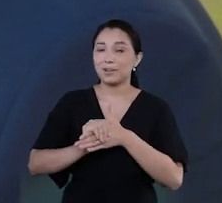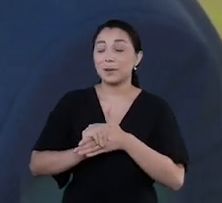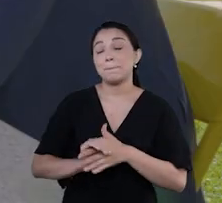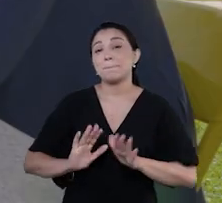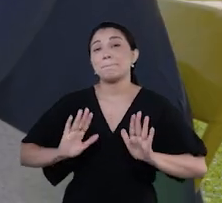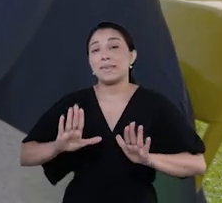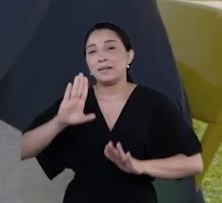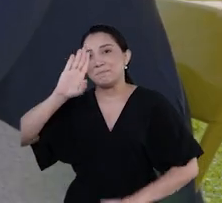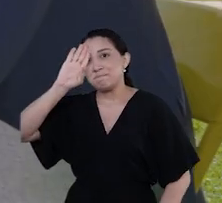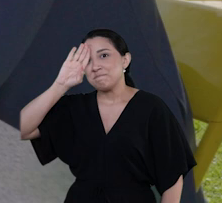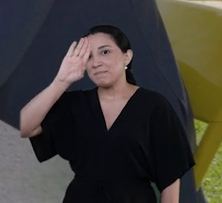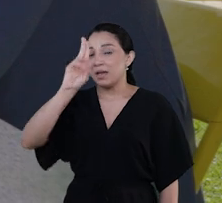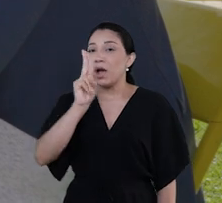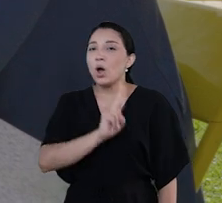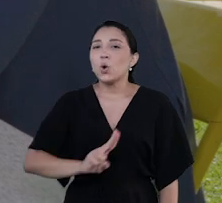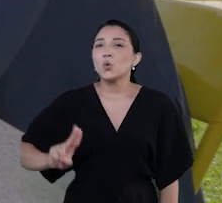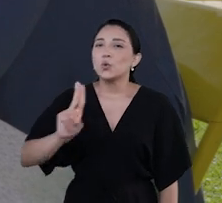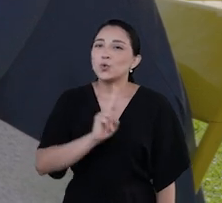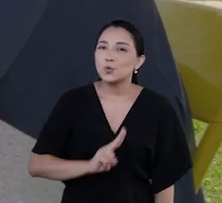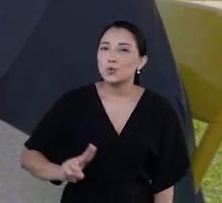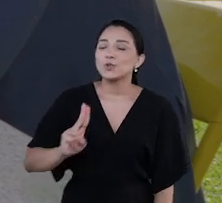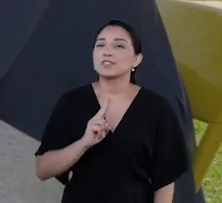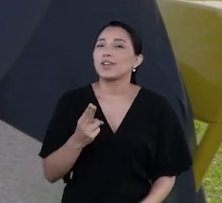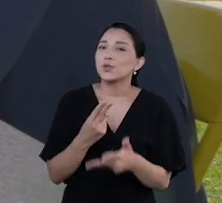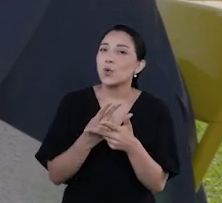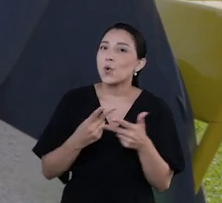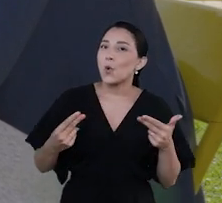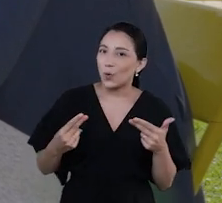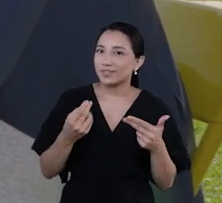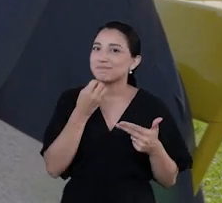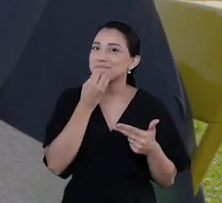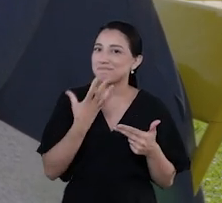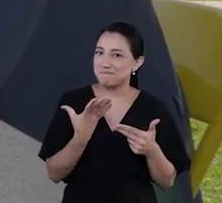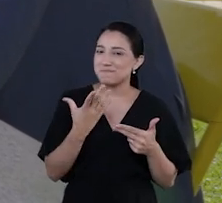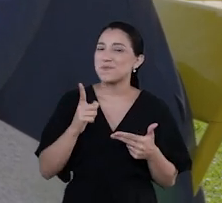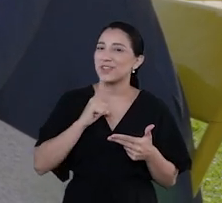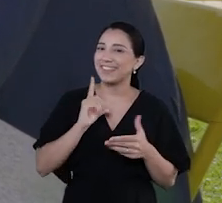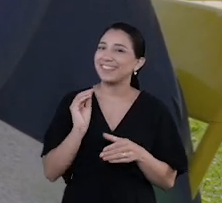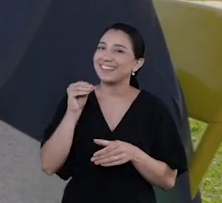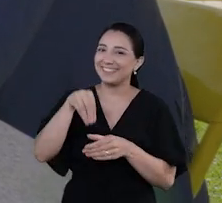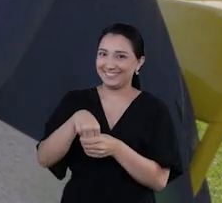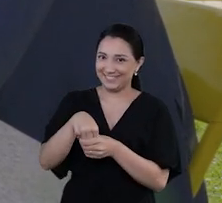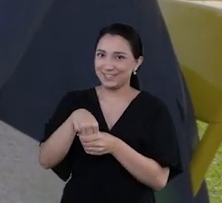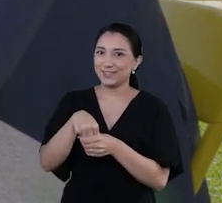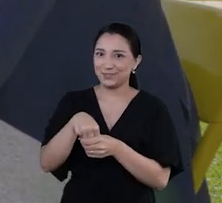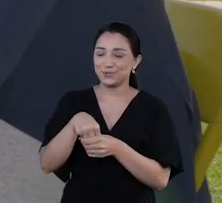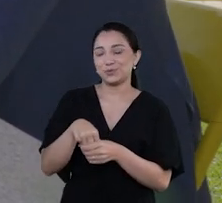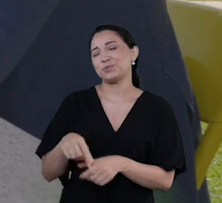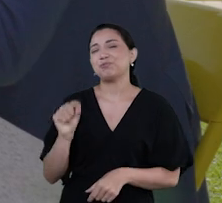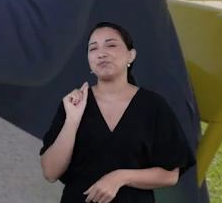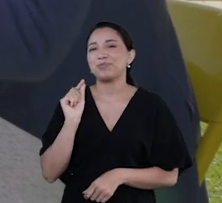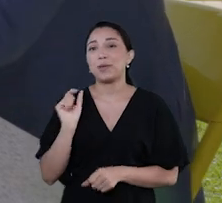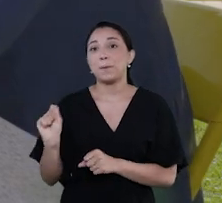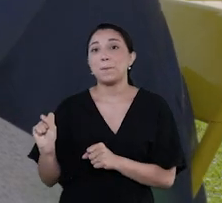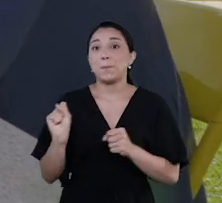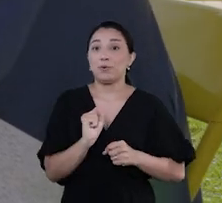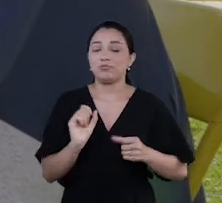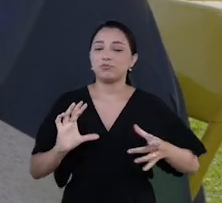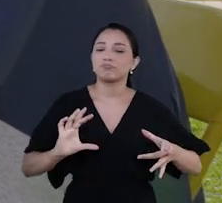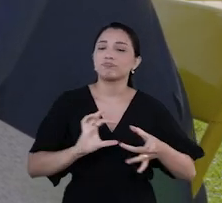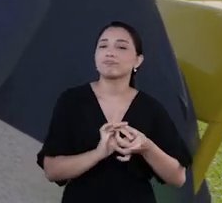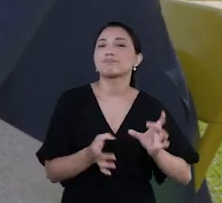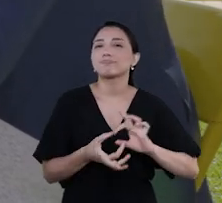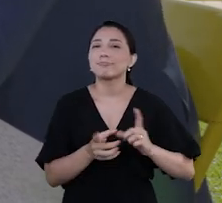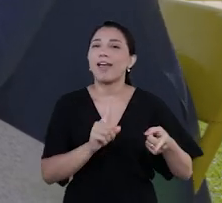rede tem Ou pelo menos uma das suas principais virtudes que é o poder de se se integrar né de de se